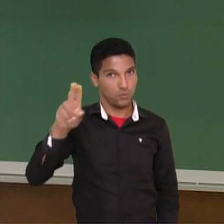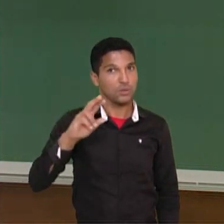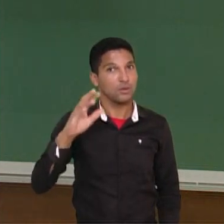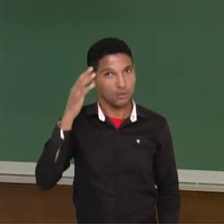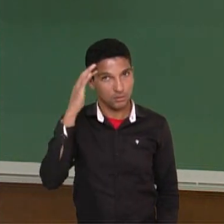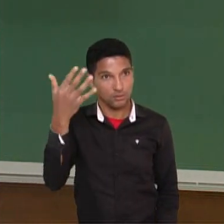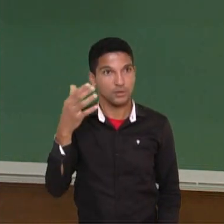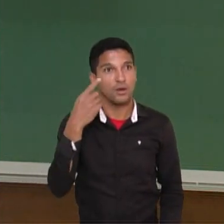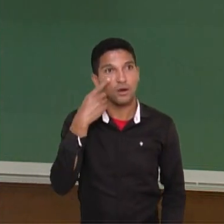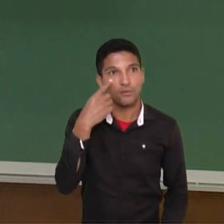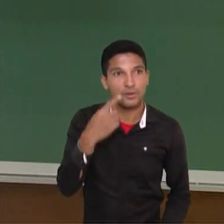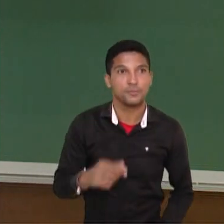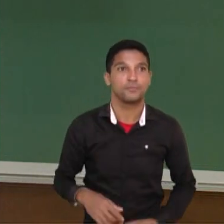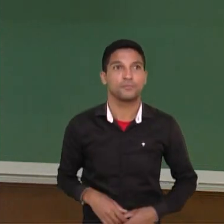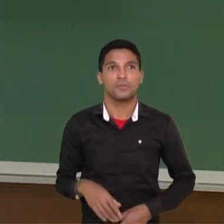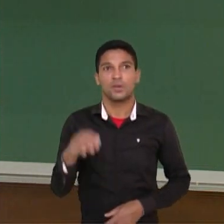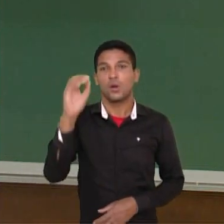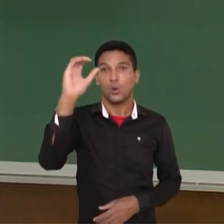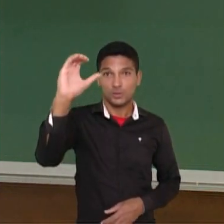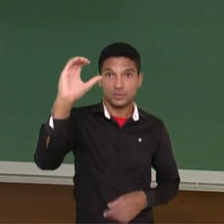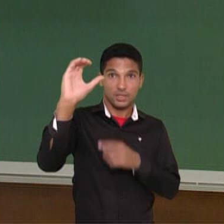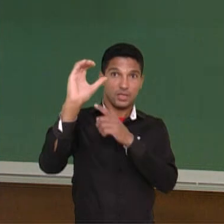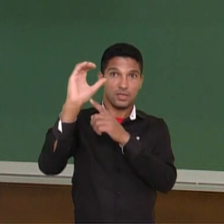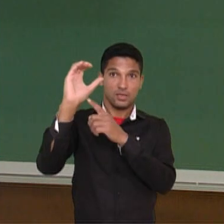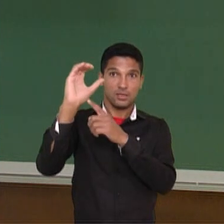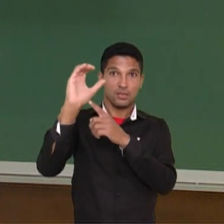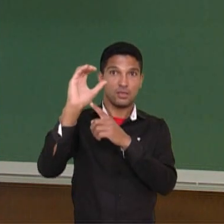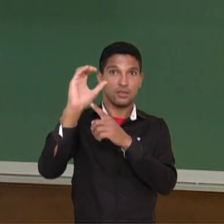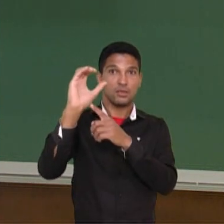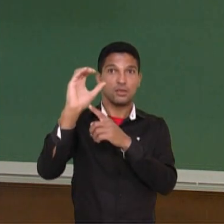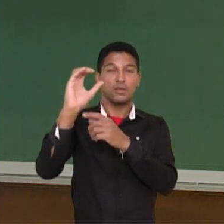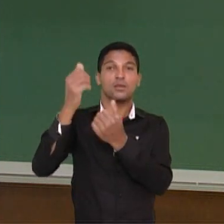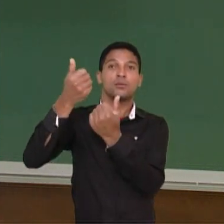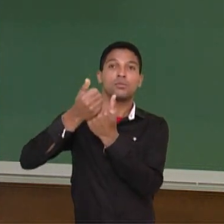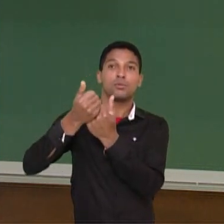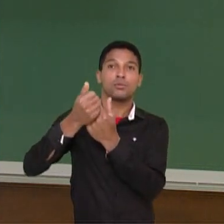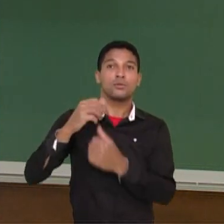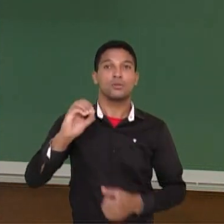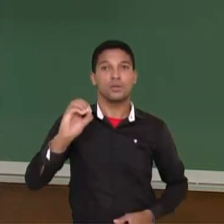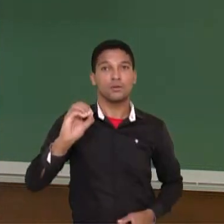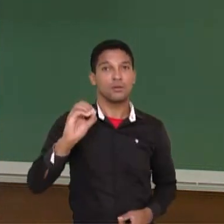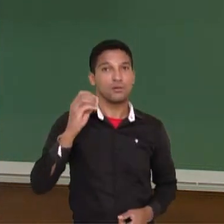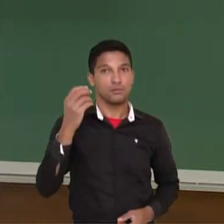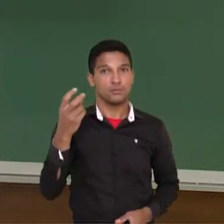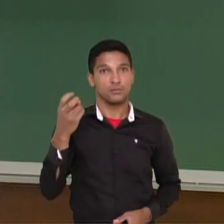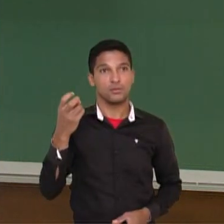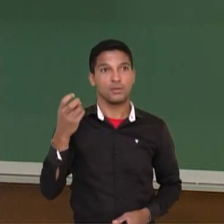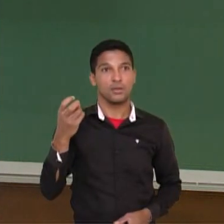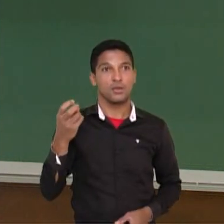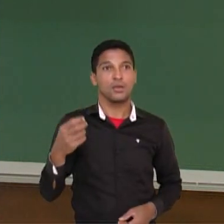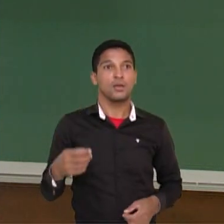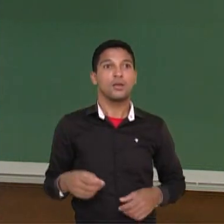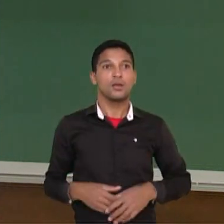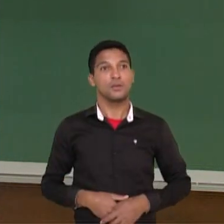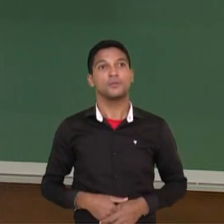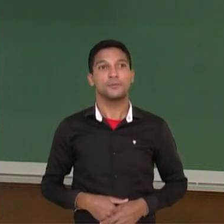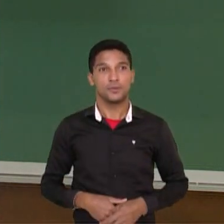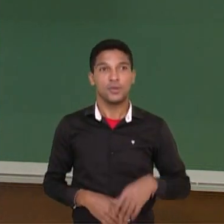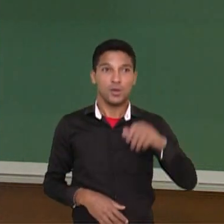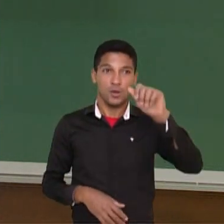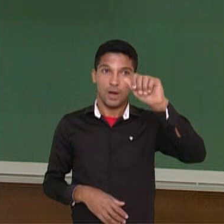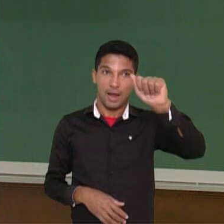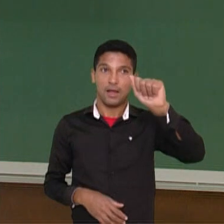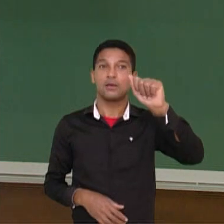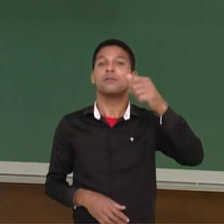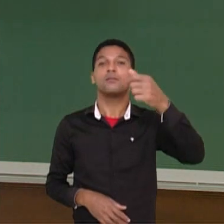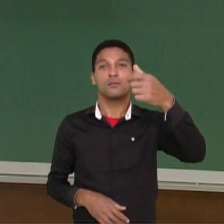incompleta, perceba que aqui o termo C é igual a zero, nós temos que o A é menos 2 e o B é 24 e o termo C que não aparece é zero.